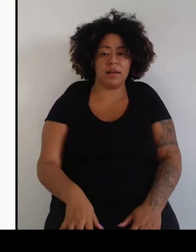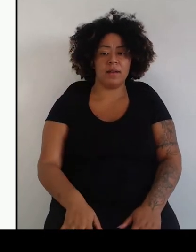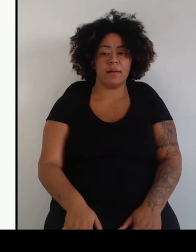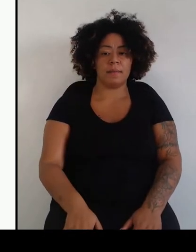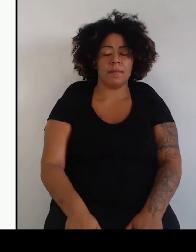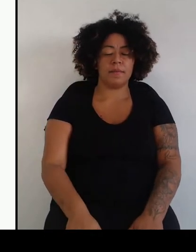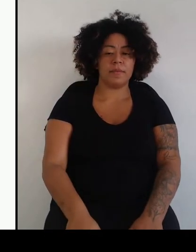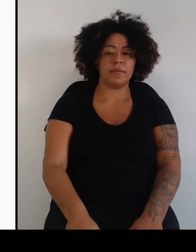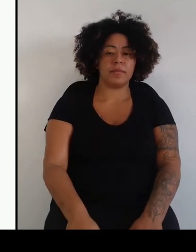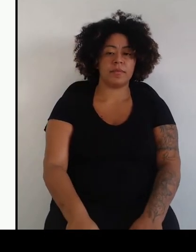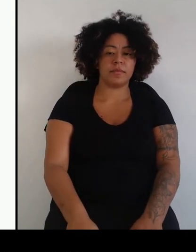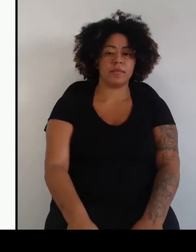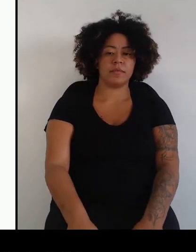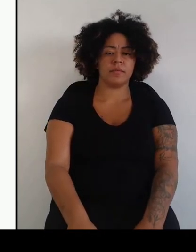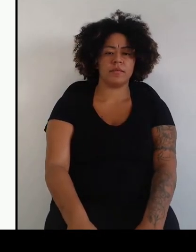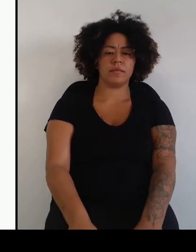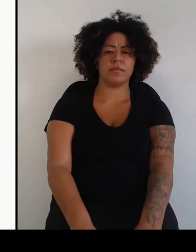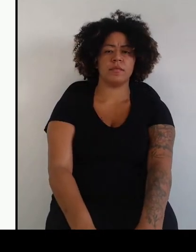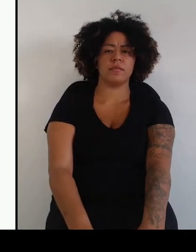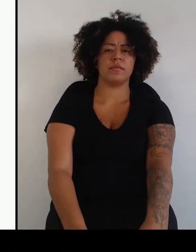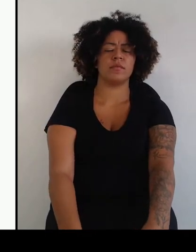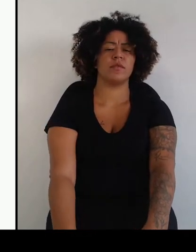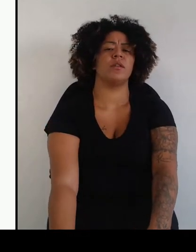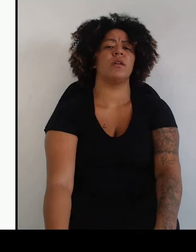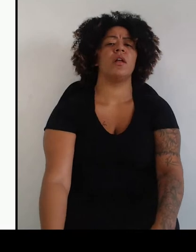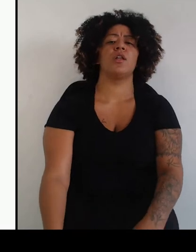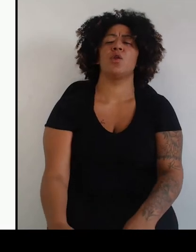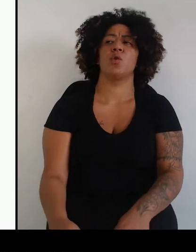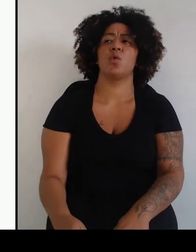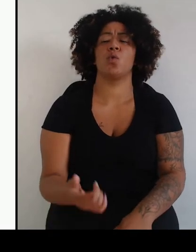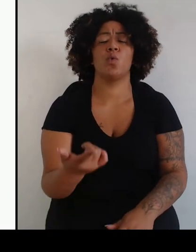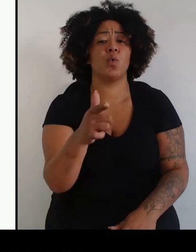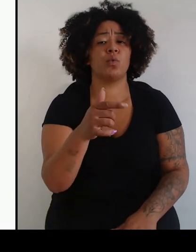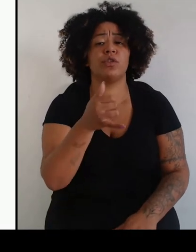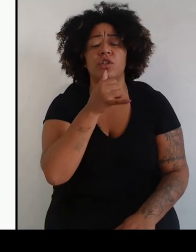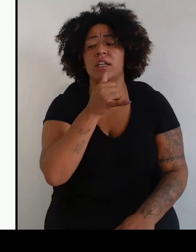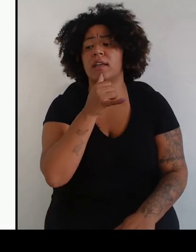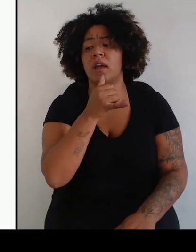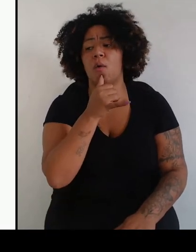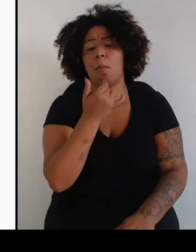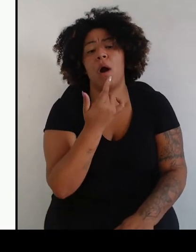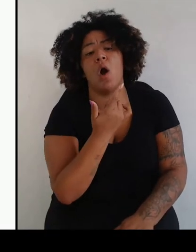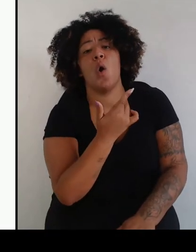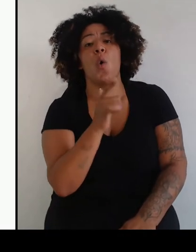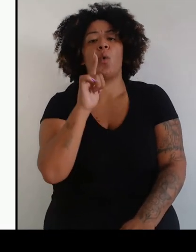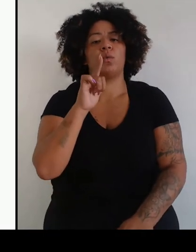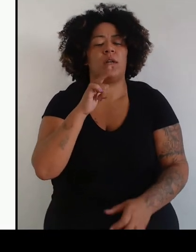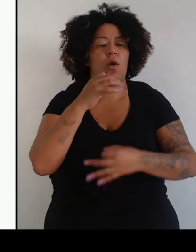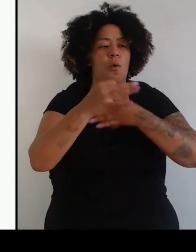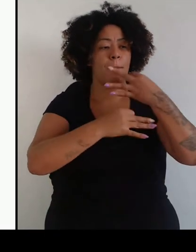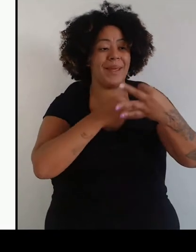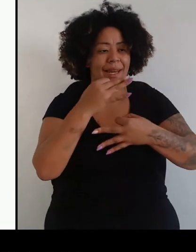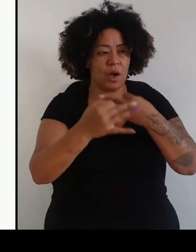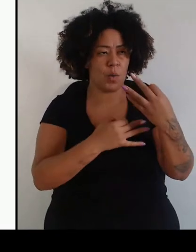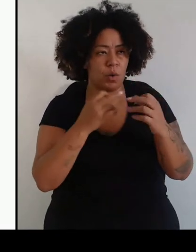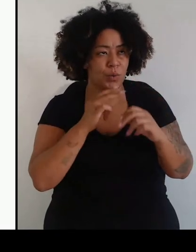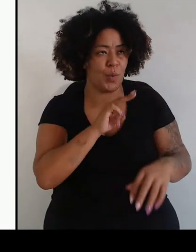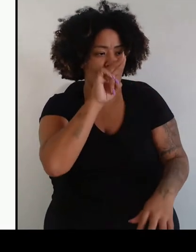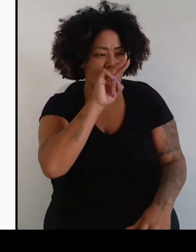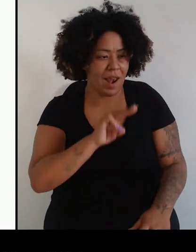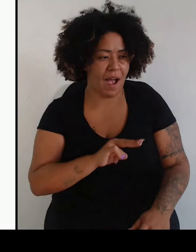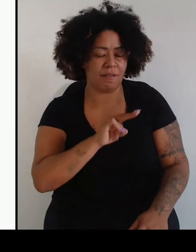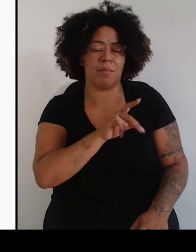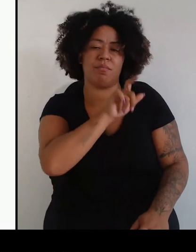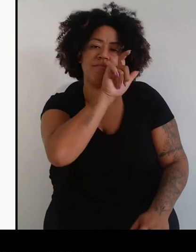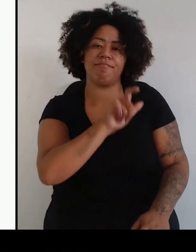não tinha uma distorção de visão quando ele olhava para outra coisa que não fossem os corpos masculinos portanto bacon aqui explora